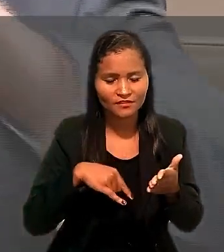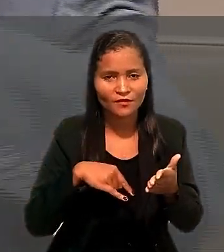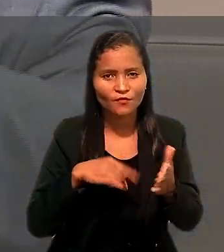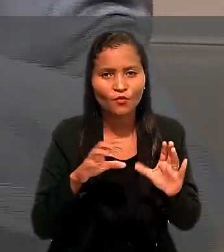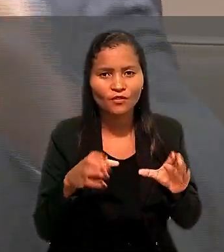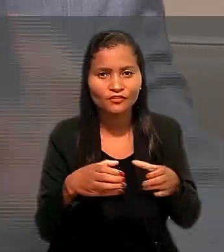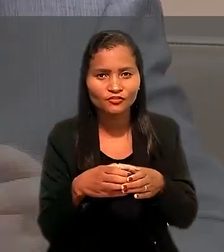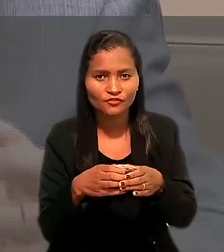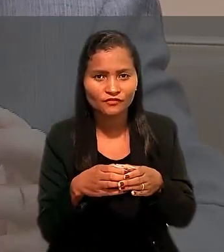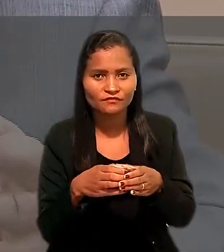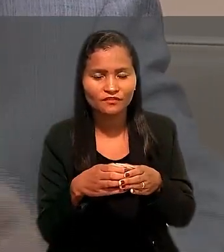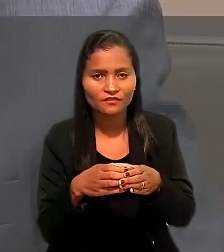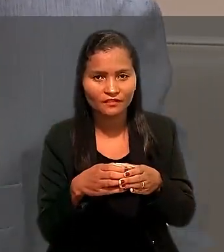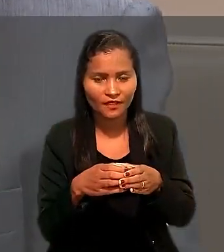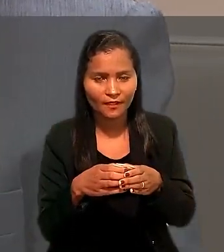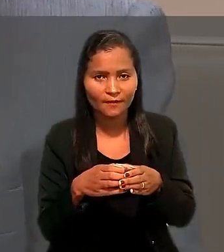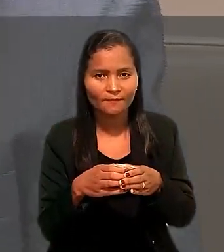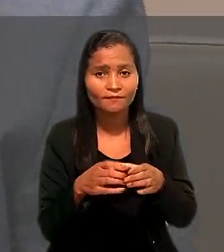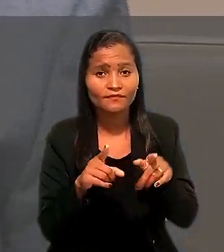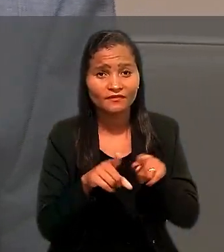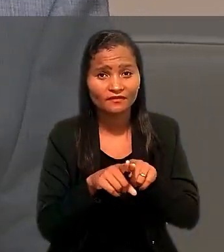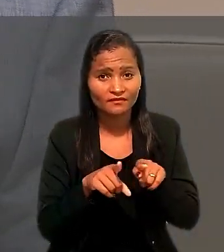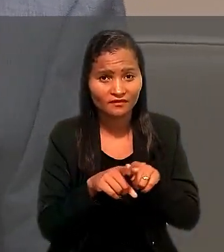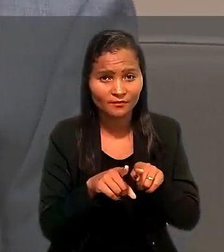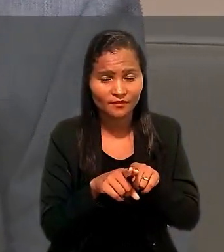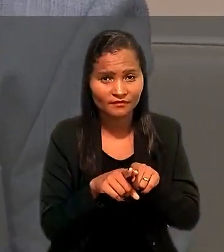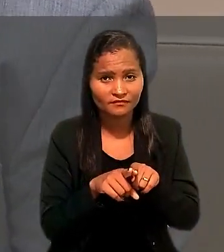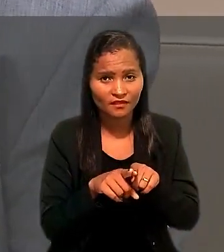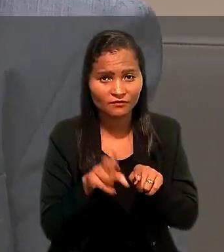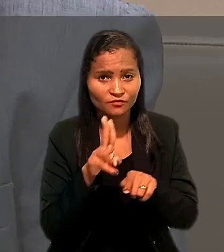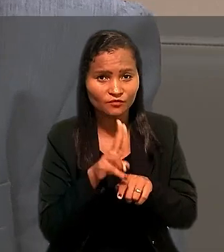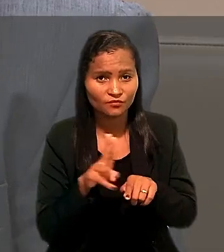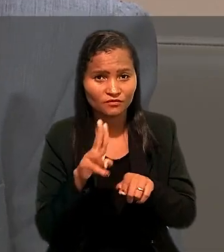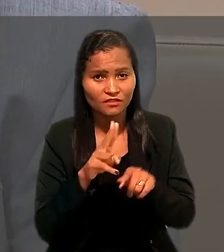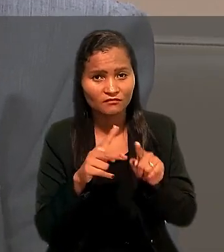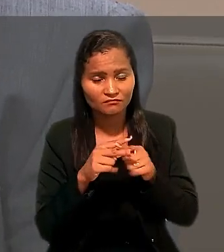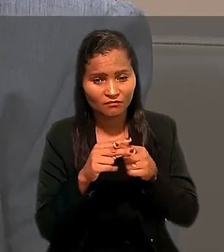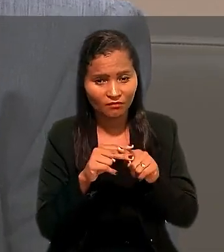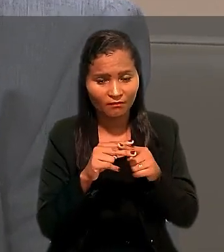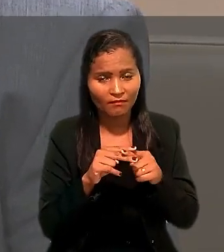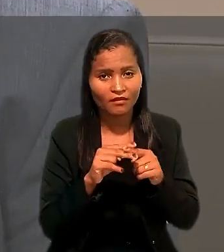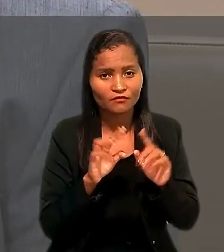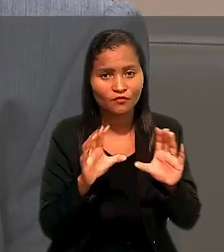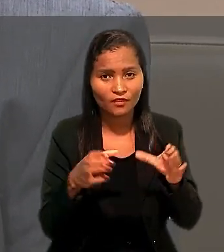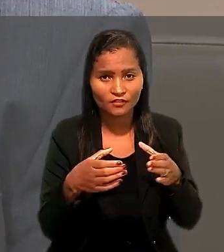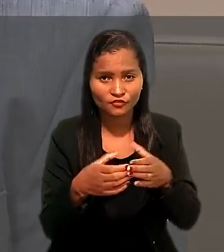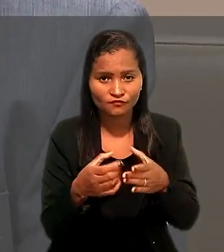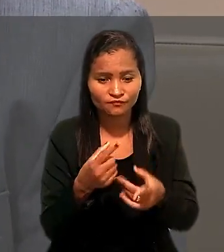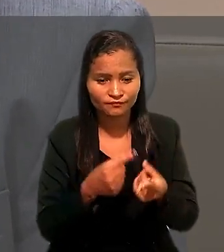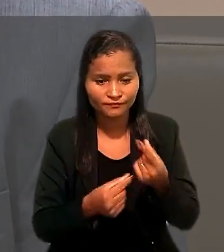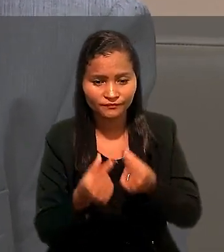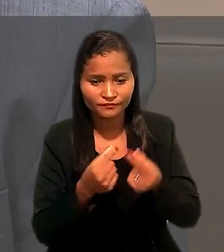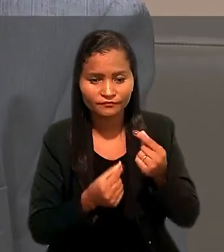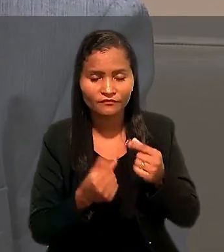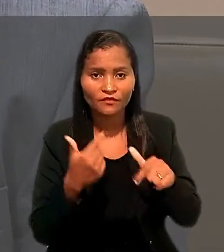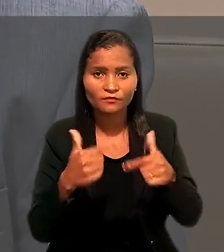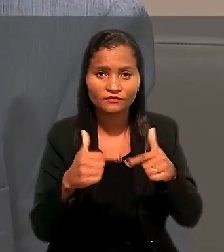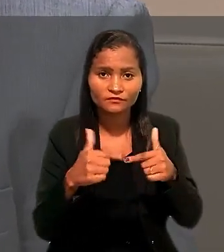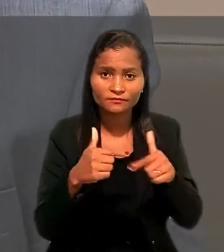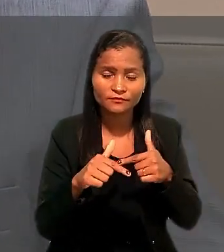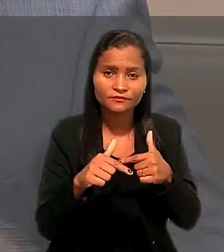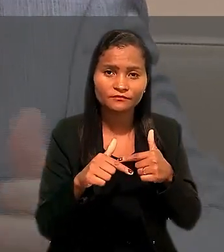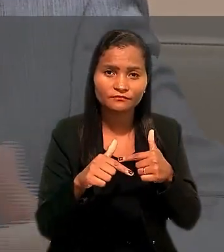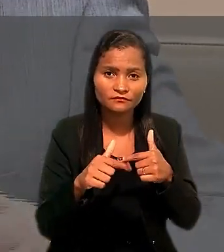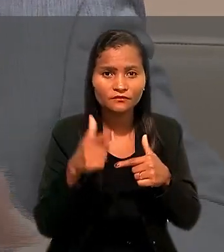contratação coletiva e, através dos instrumentos coletivos negociados, os